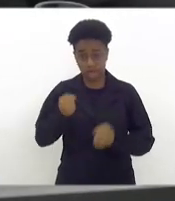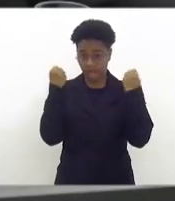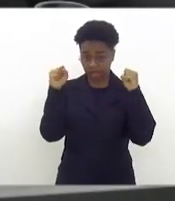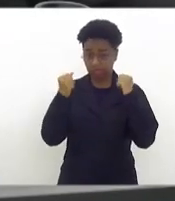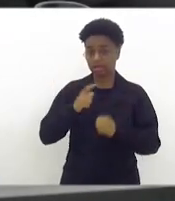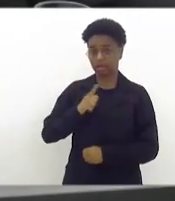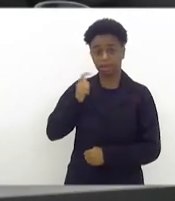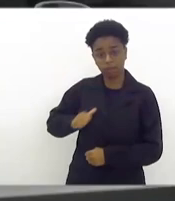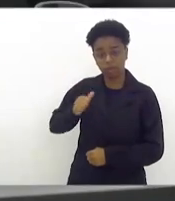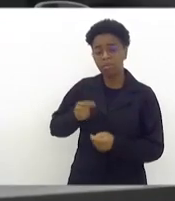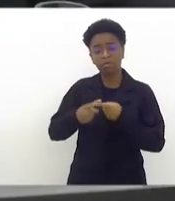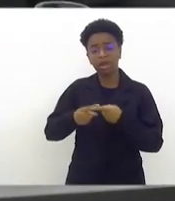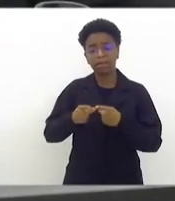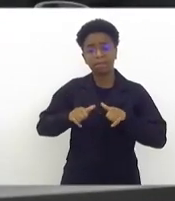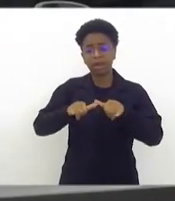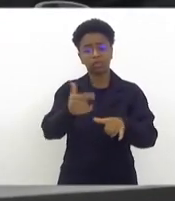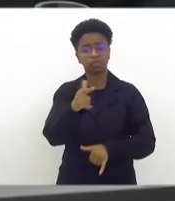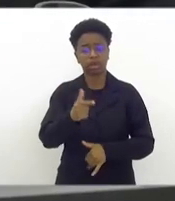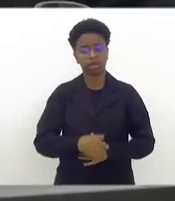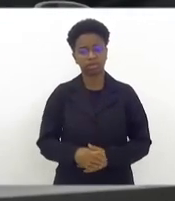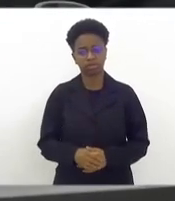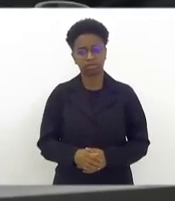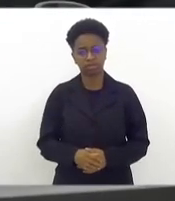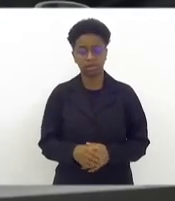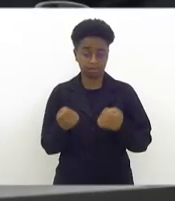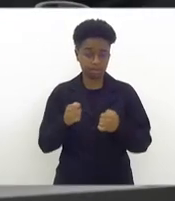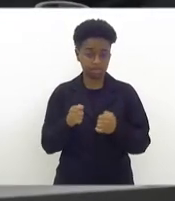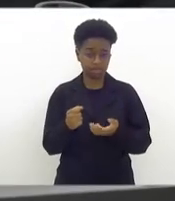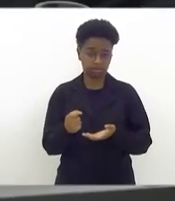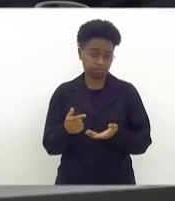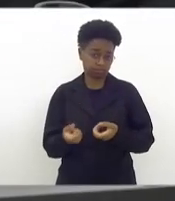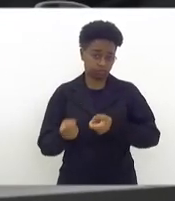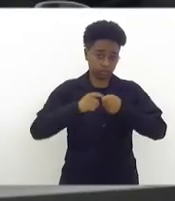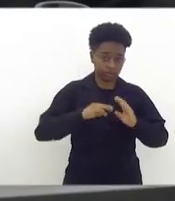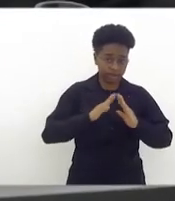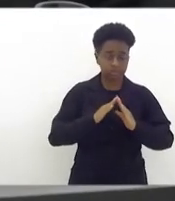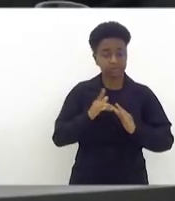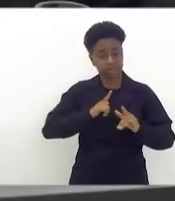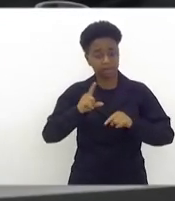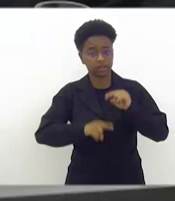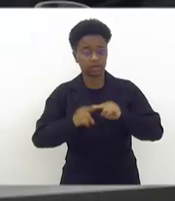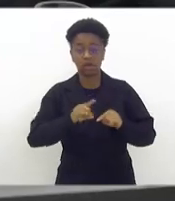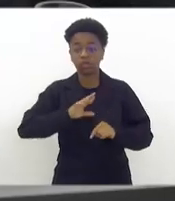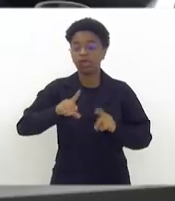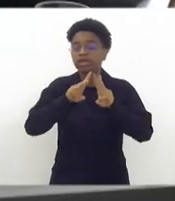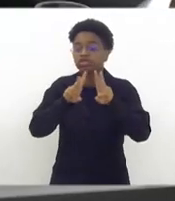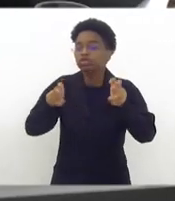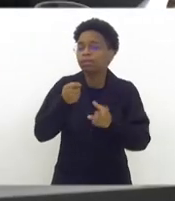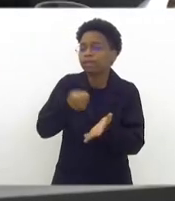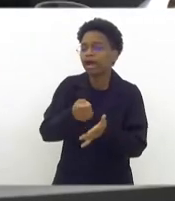uma bolsa. Por que você não vai para o mercado e não leva uma bolsa também para trazer os seus produtos? Então, a questão não é cobrar ou não cobrar, é